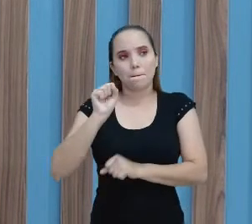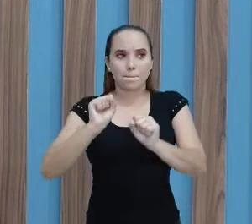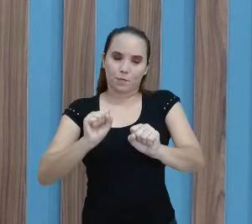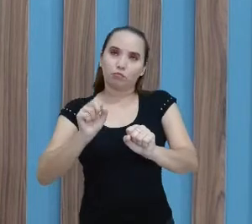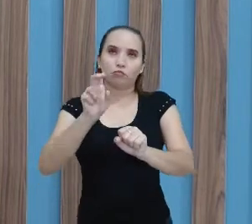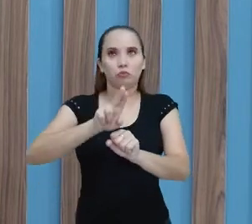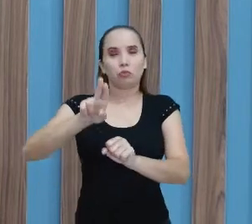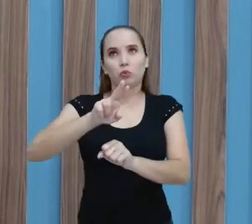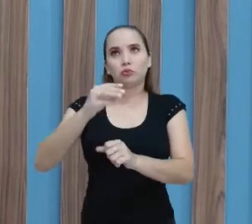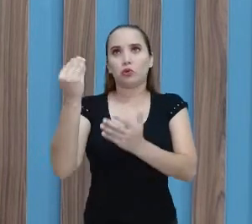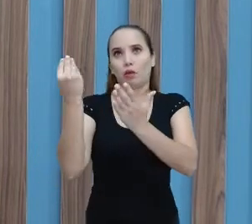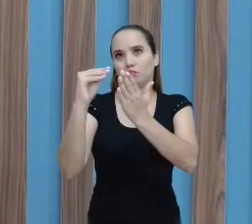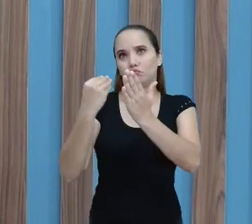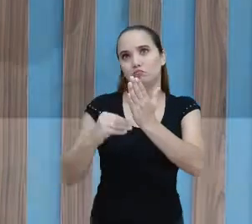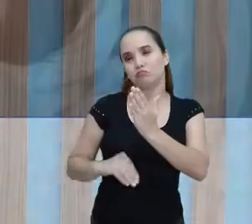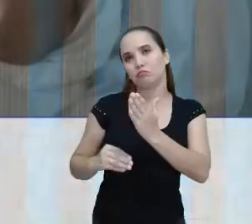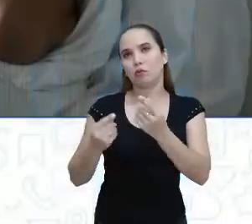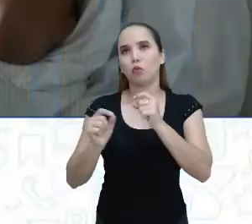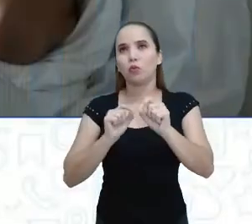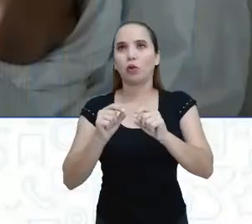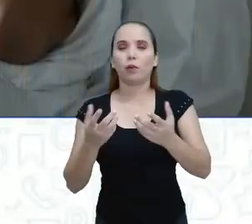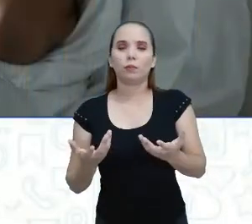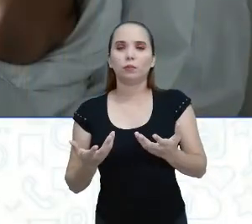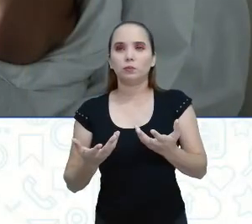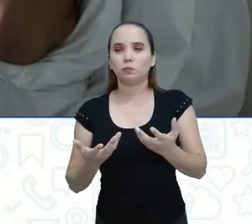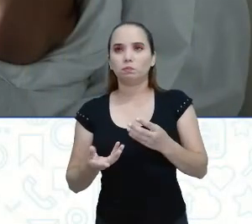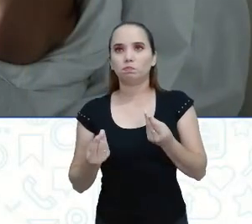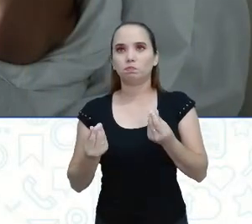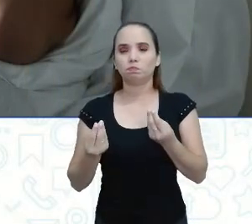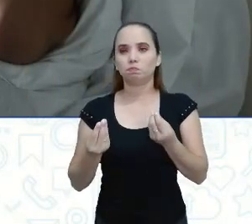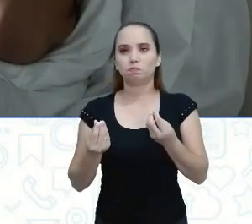escrito que ela